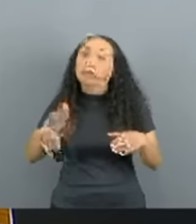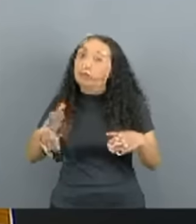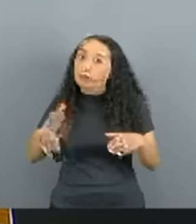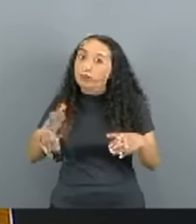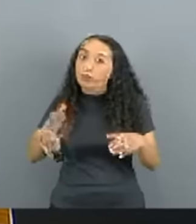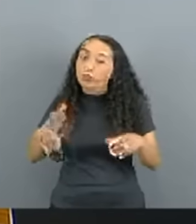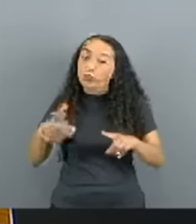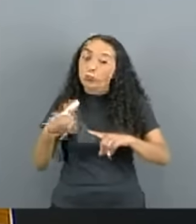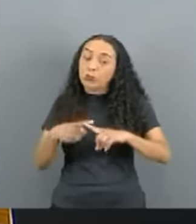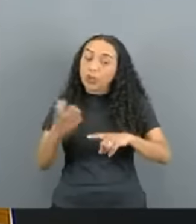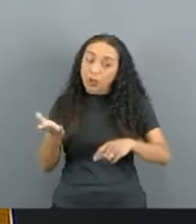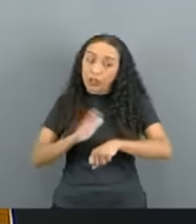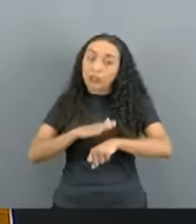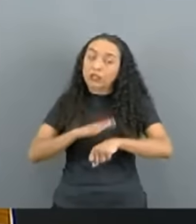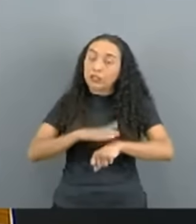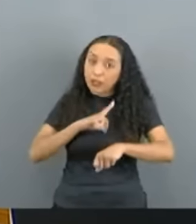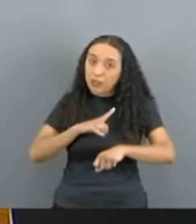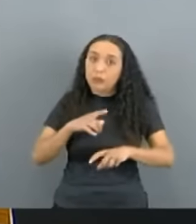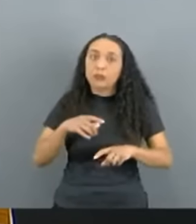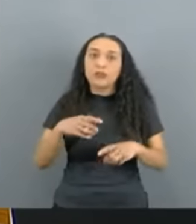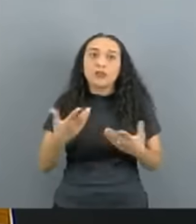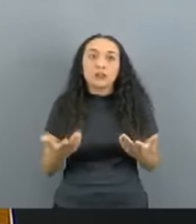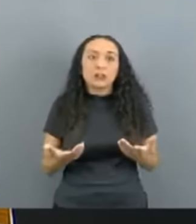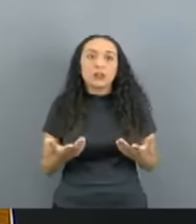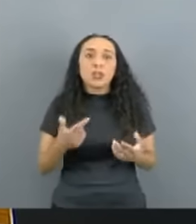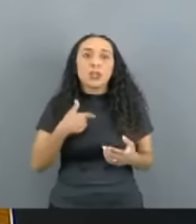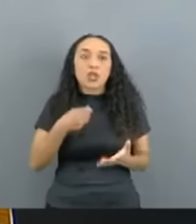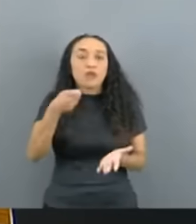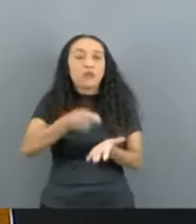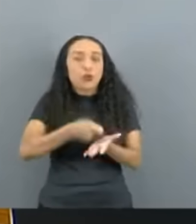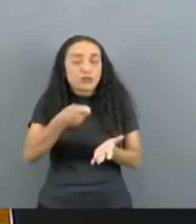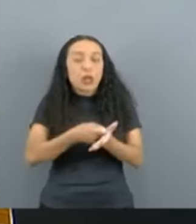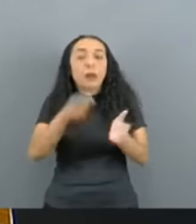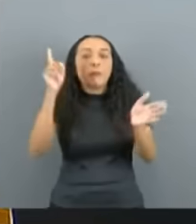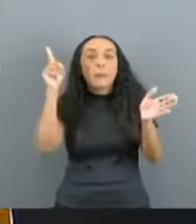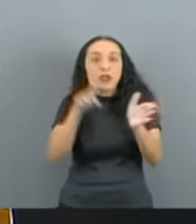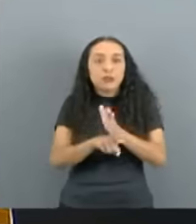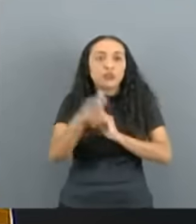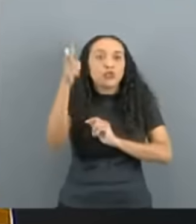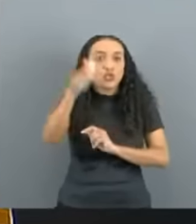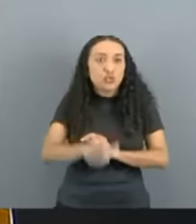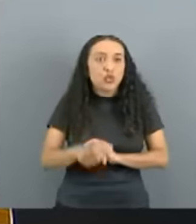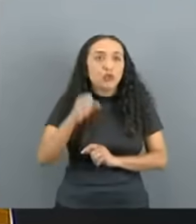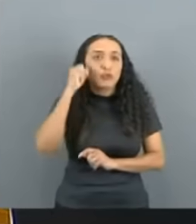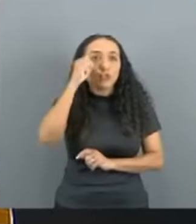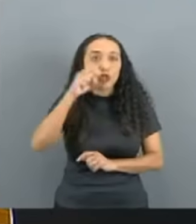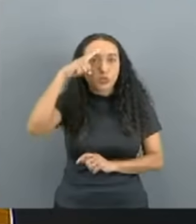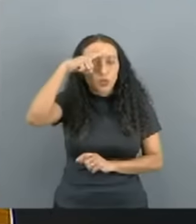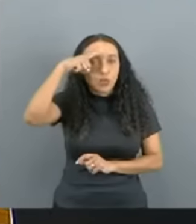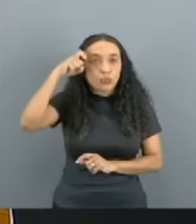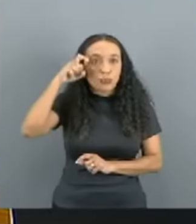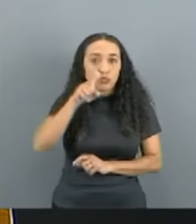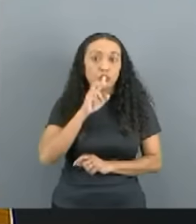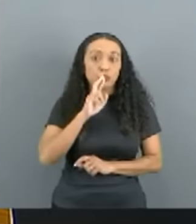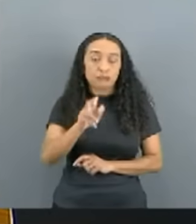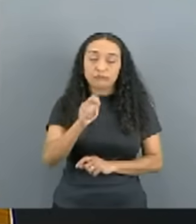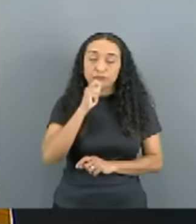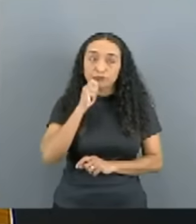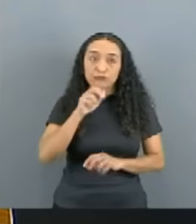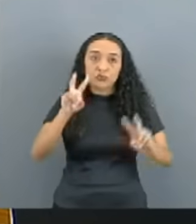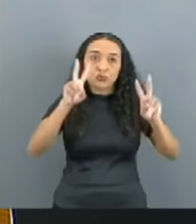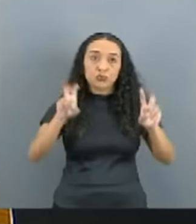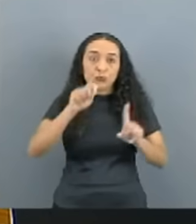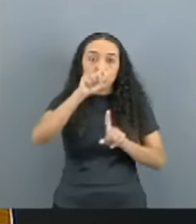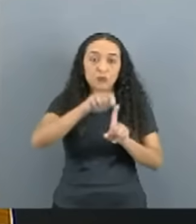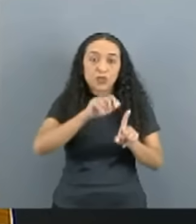Porque isso aqui, e eu vou insistir na pergunta do senador Sérgio Moro, que o senhor não respondeu, sobre junho